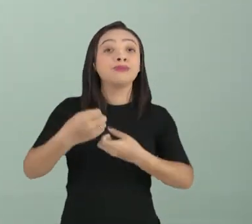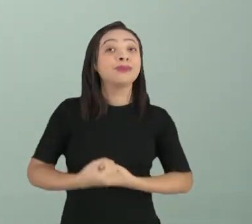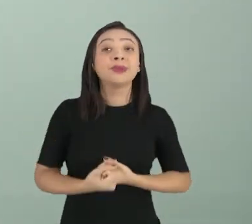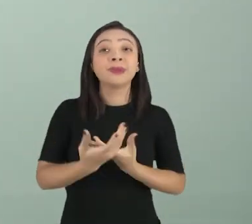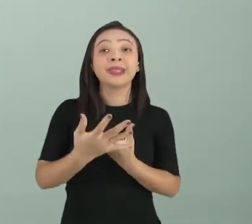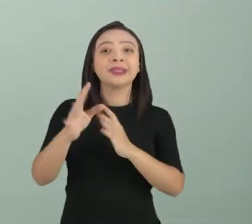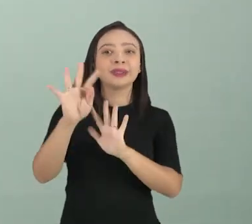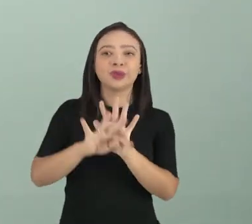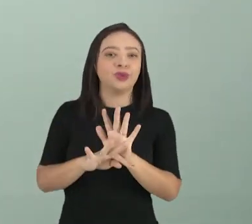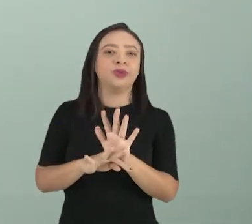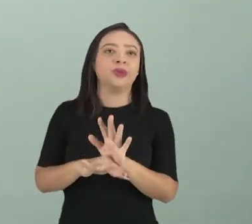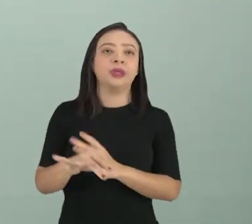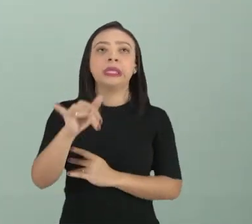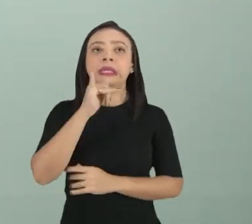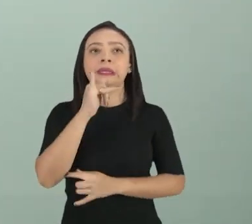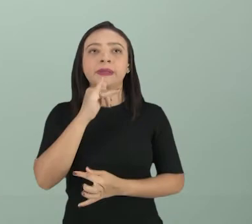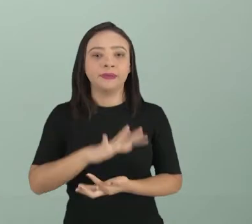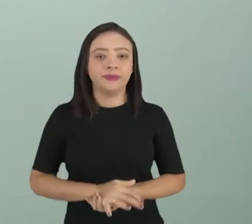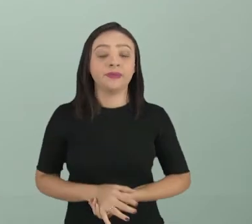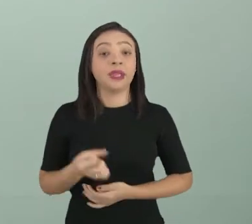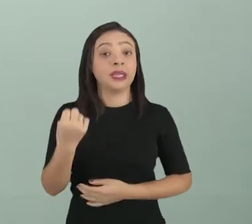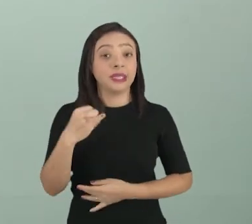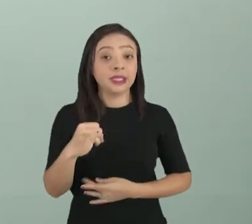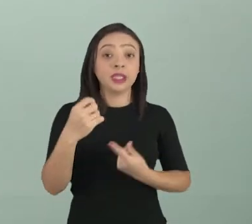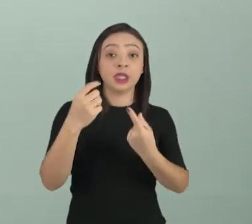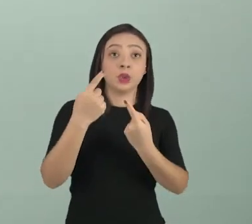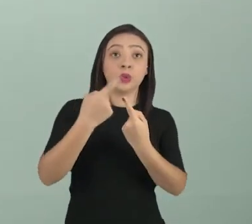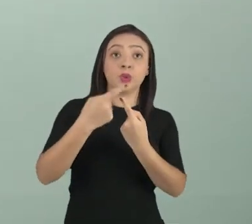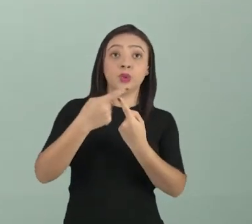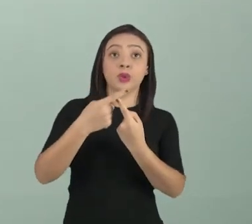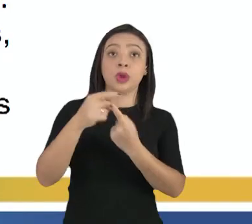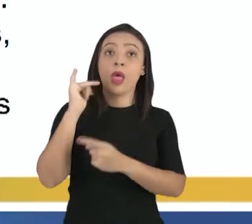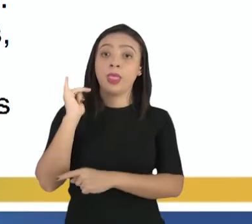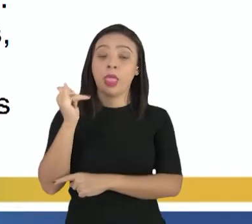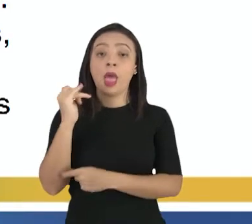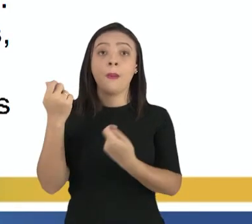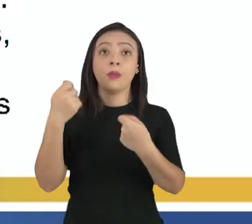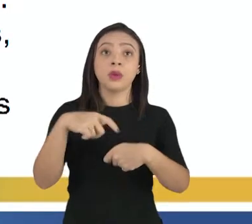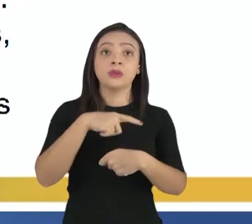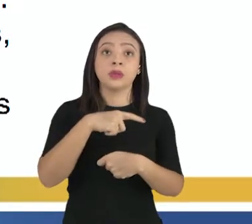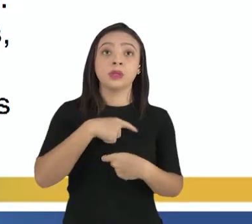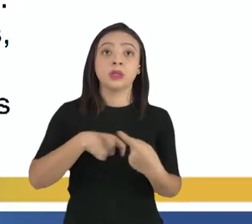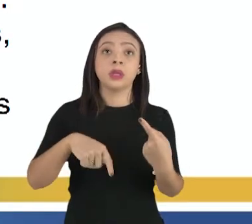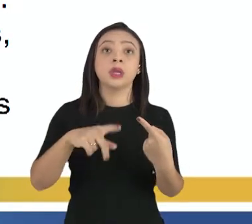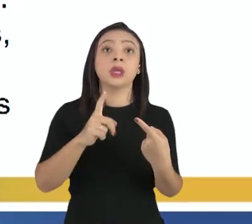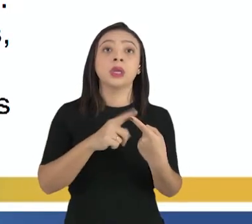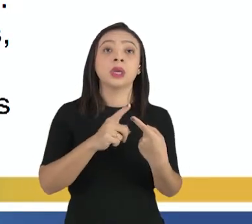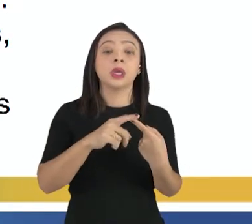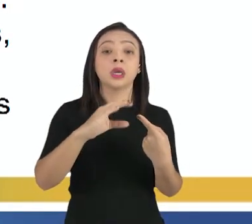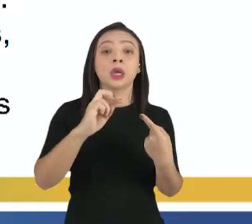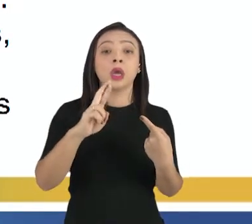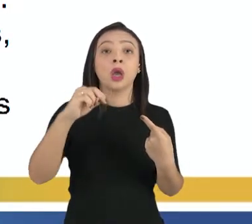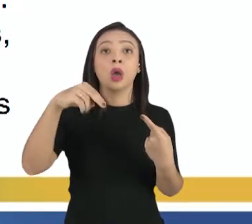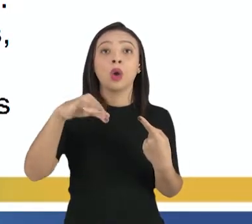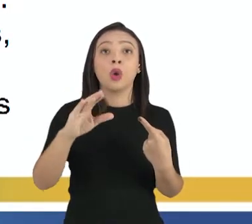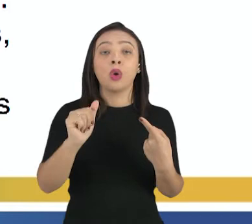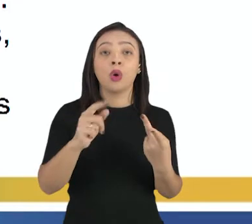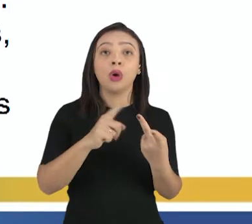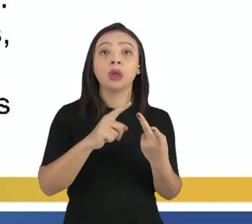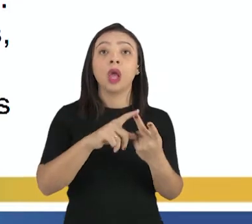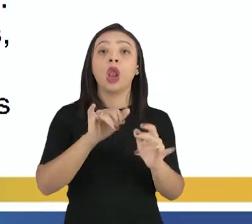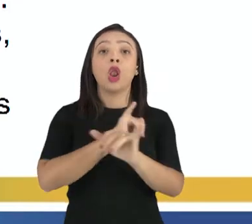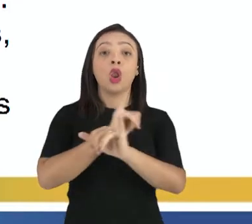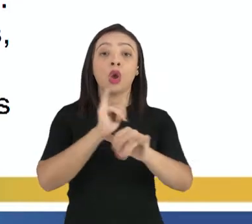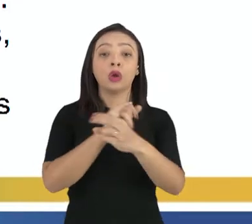textual exemplos quando eu falo em textos narrativos eu posso ter aqui o gênero crônica o